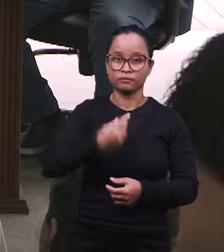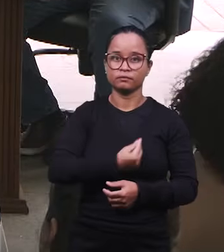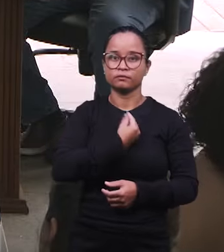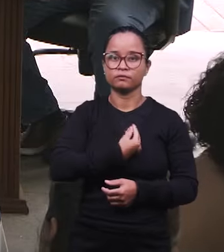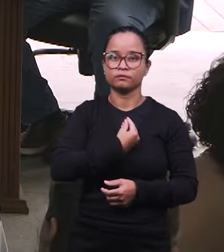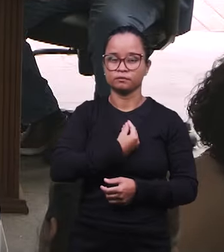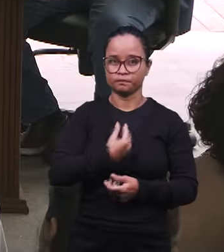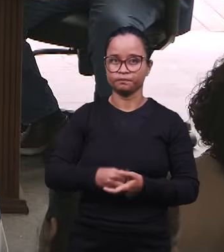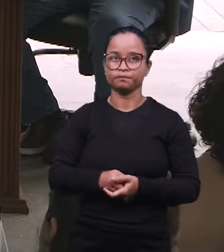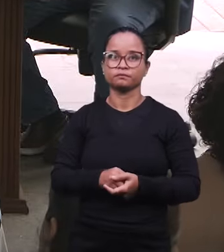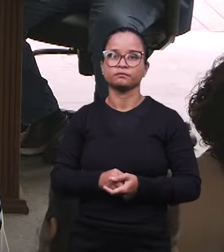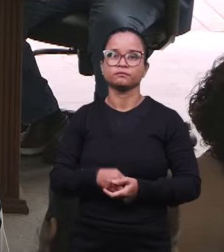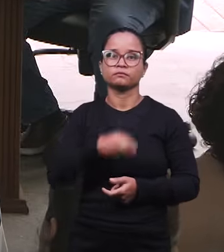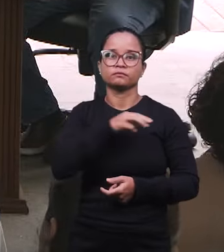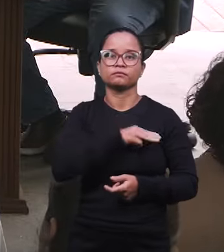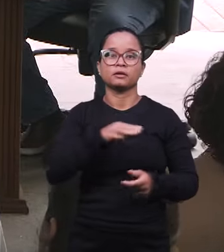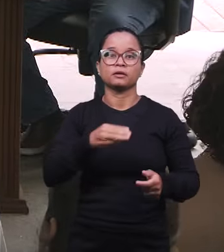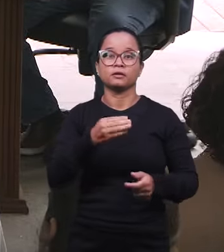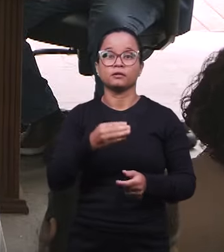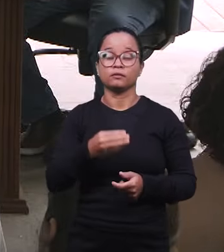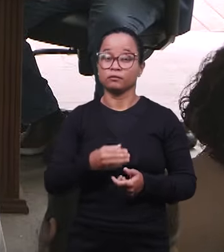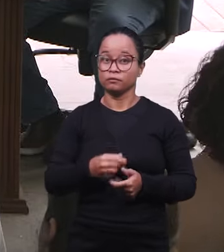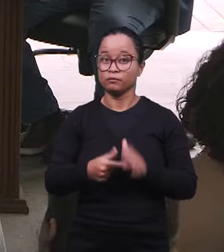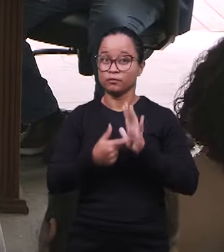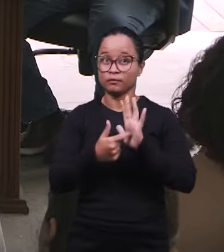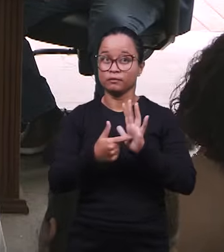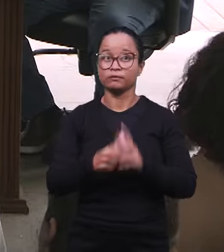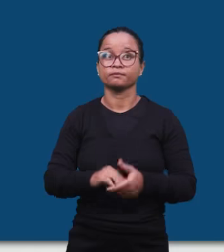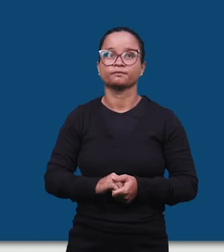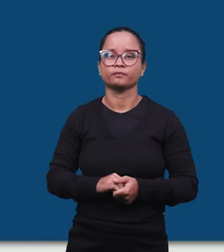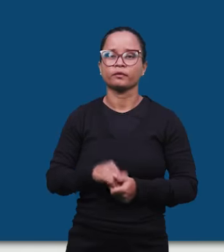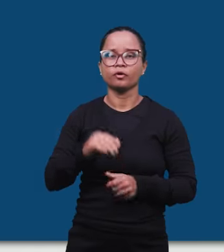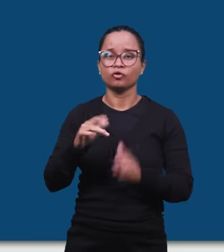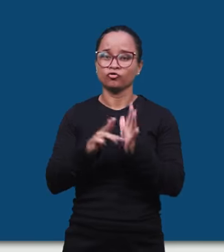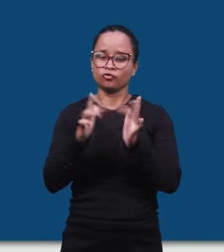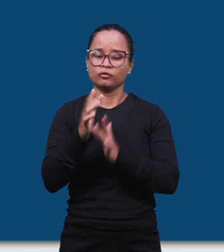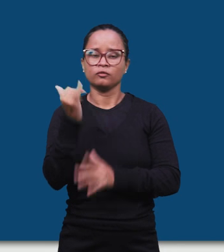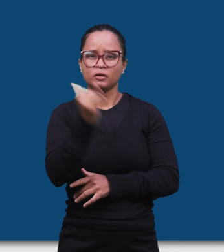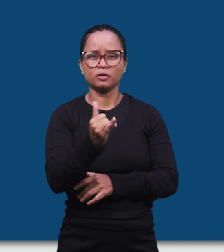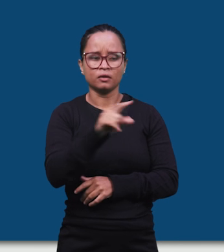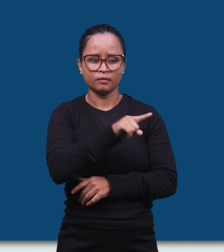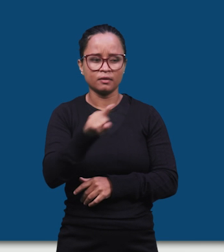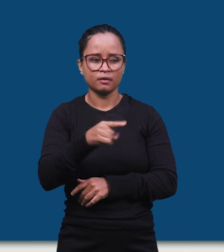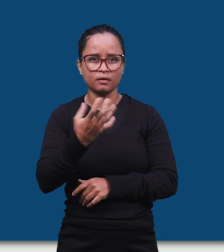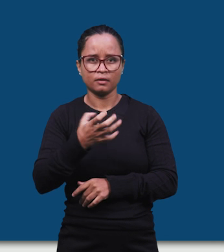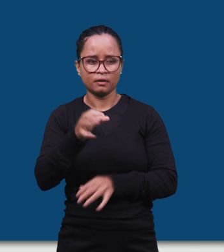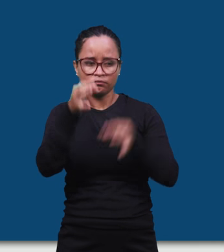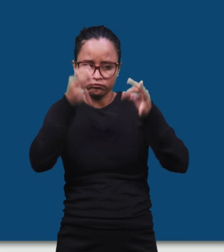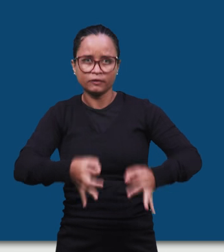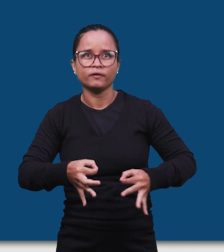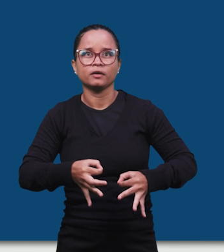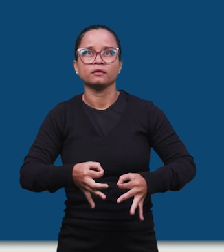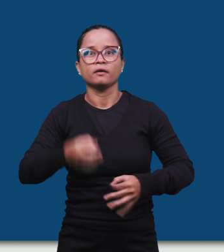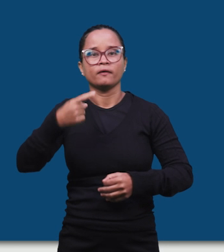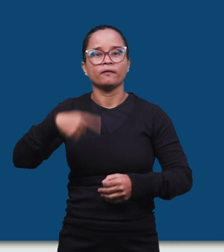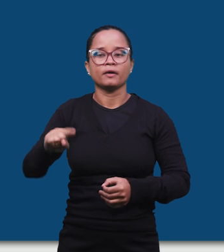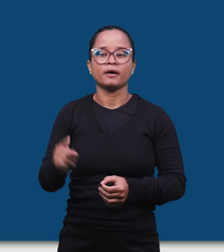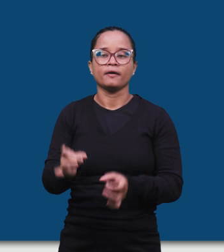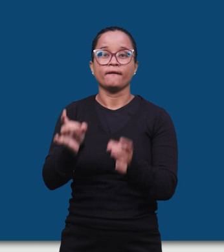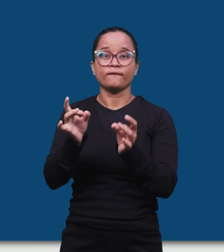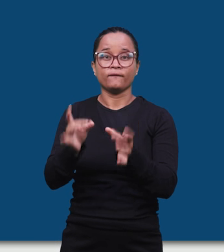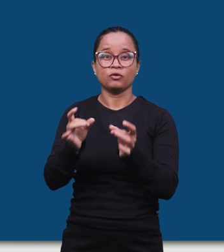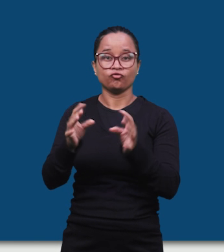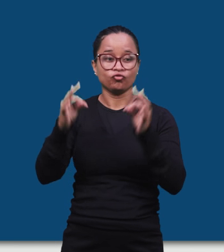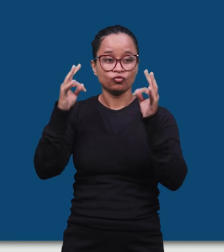Senhor. Mateus 19, 21 diz assim: Disse-lhe Jesus, se queres ser perfeito, vai, vende tudo